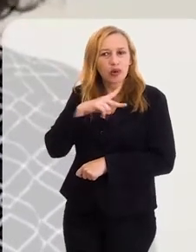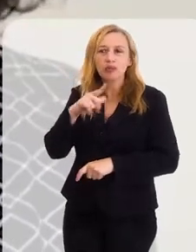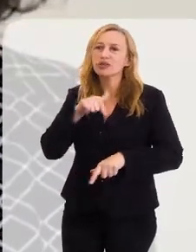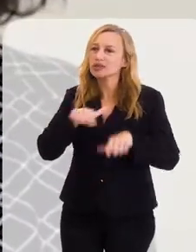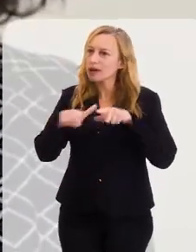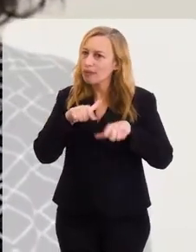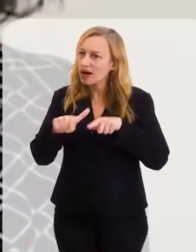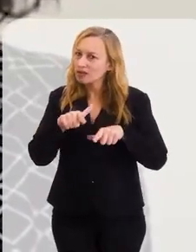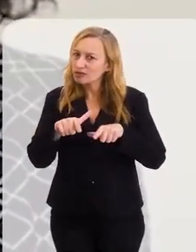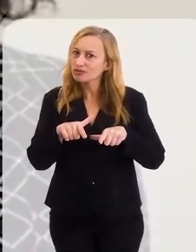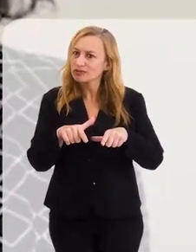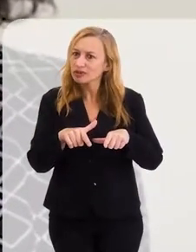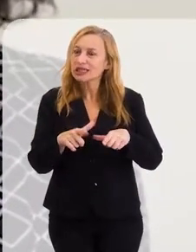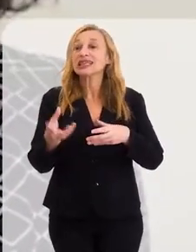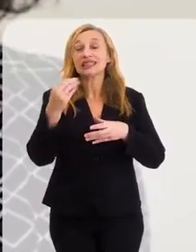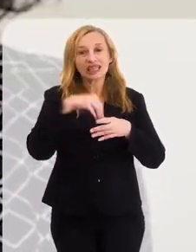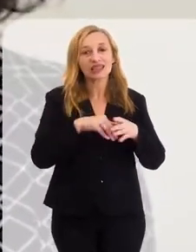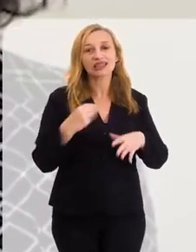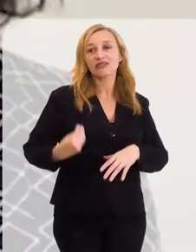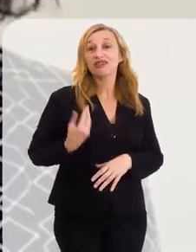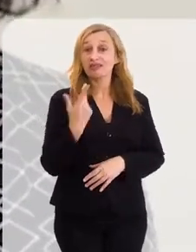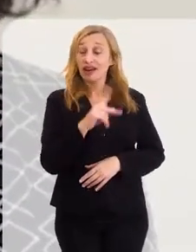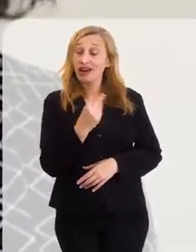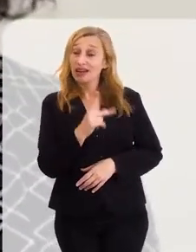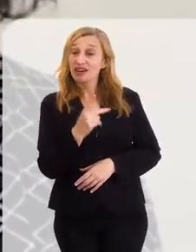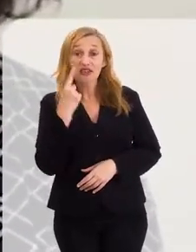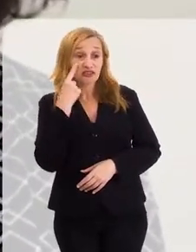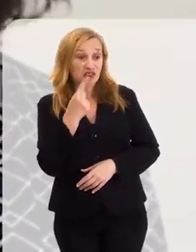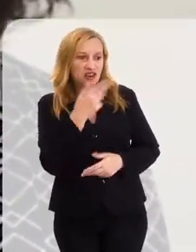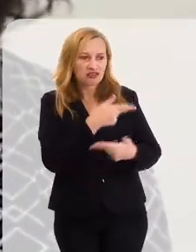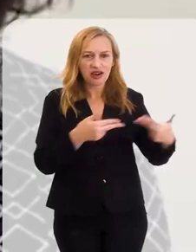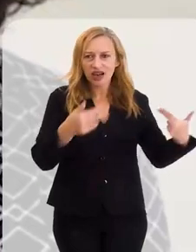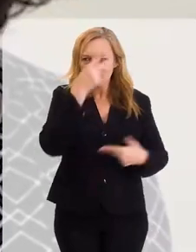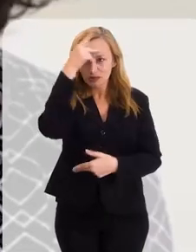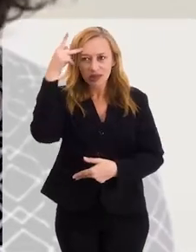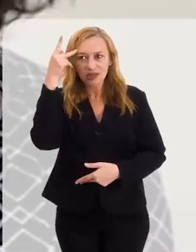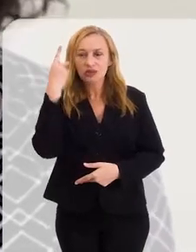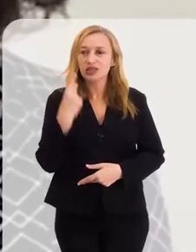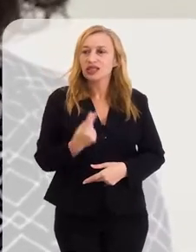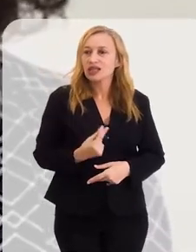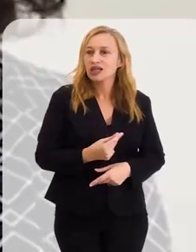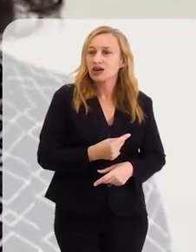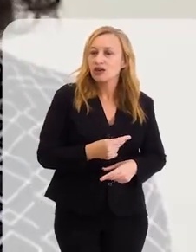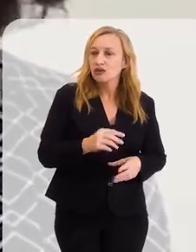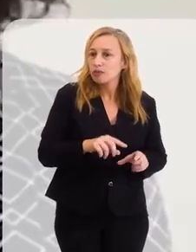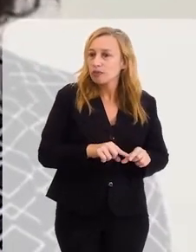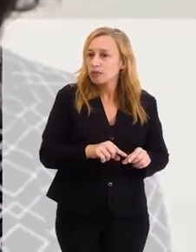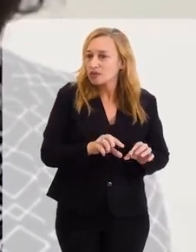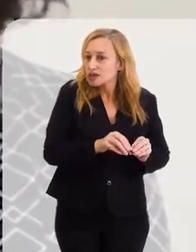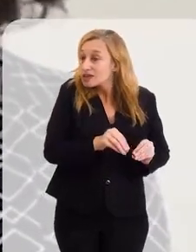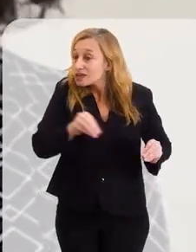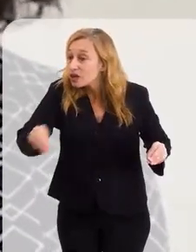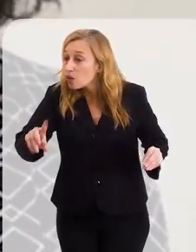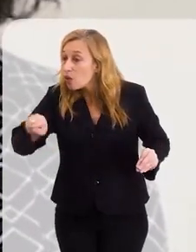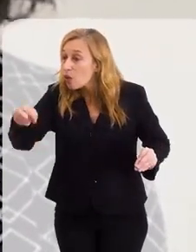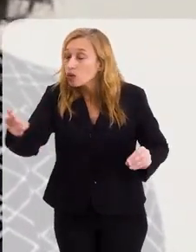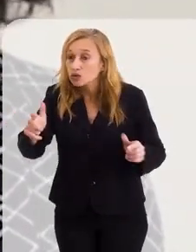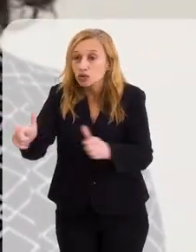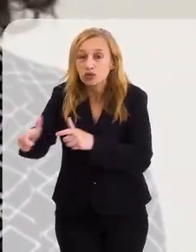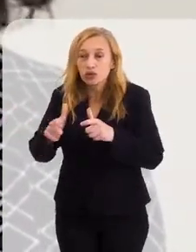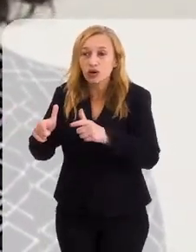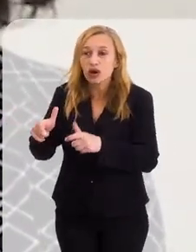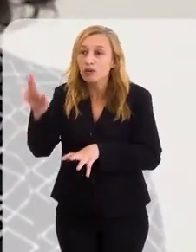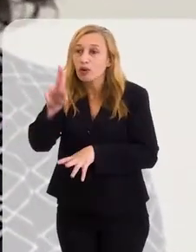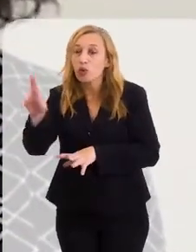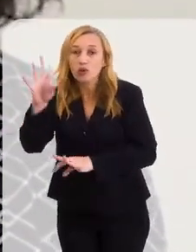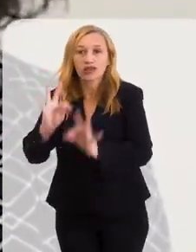repensar a sua própria função e a posição do trabalho dentro da vida dele. A gente vê muita gente que se deslocou, foi para outros